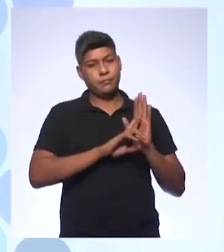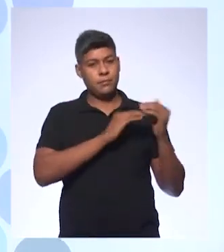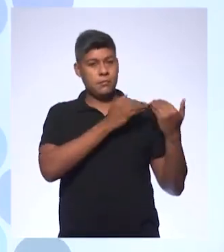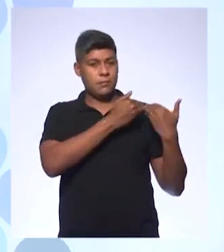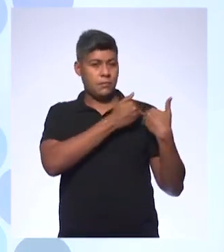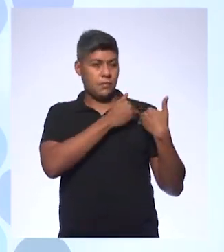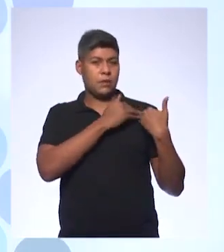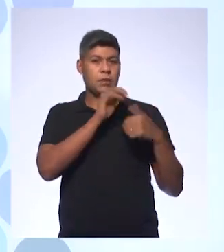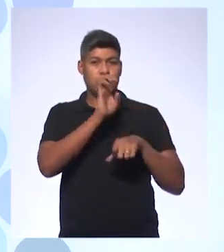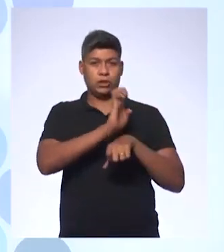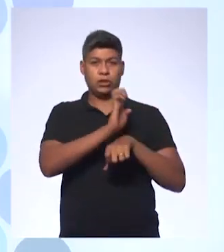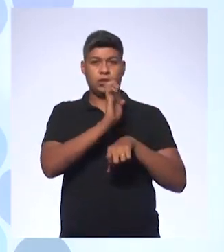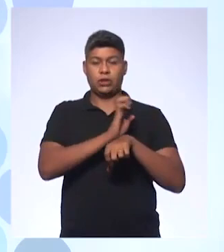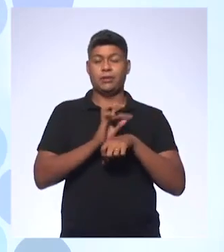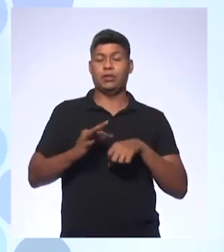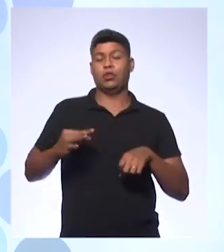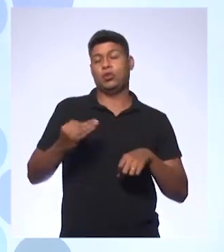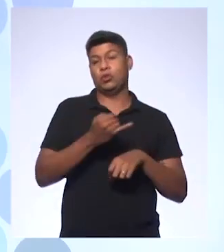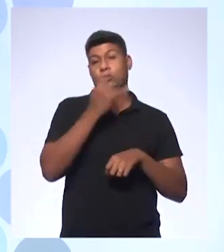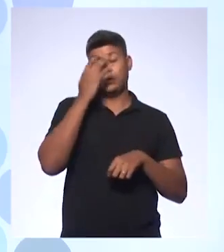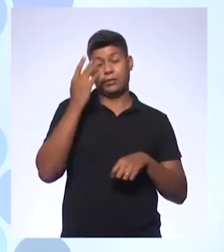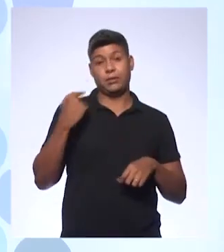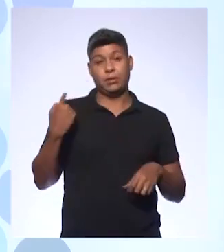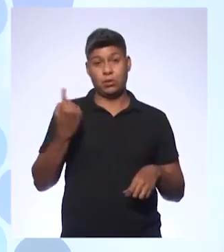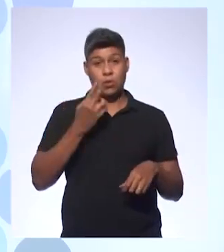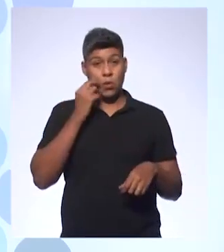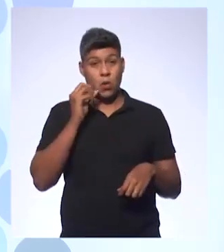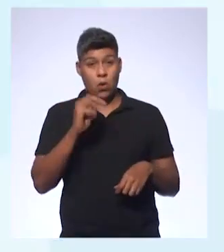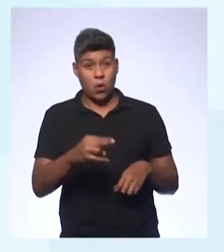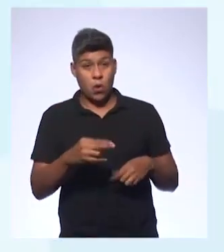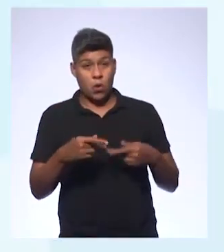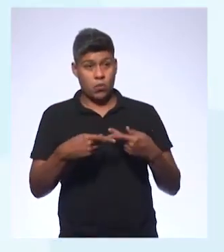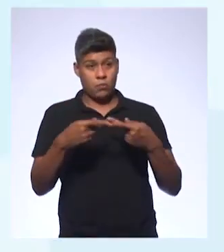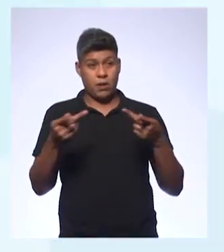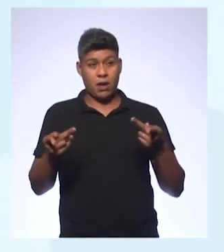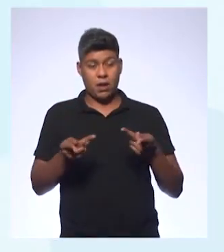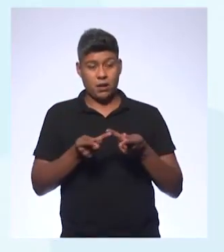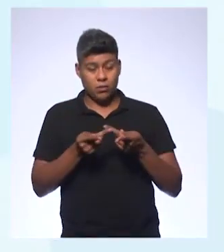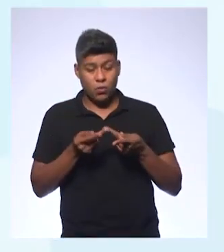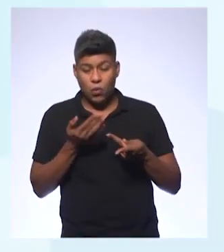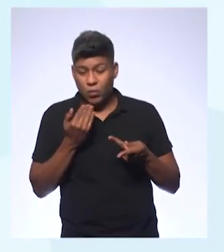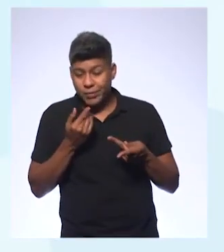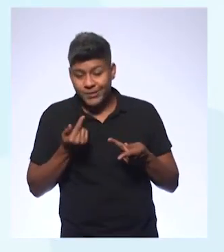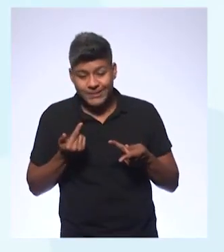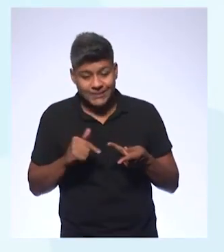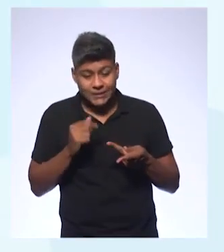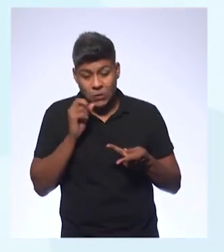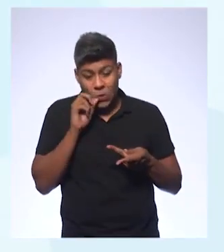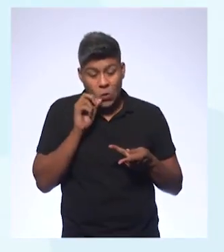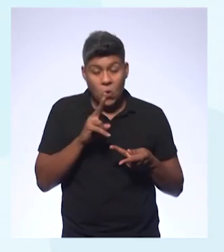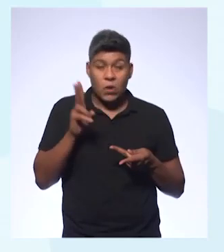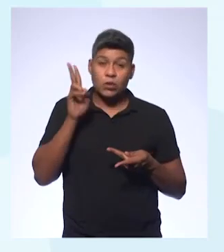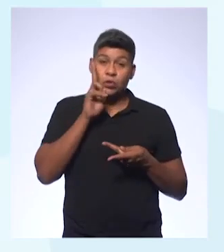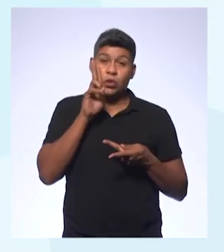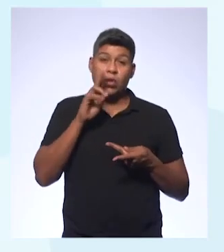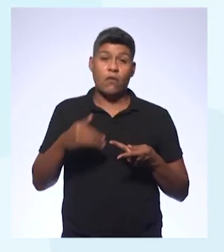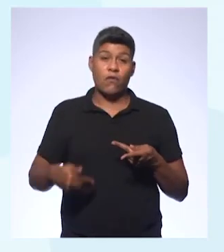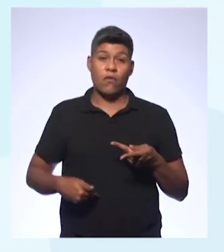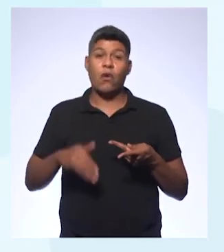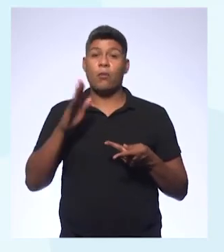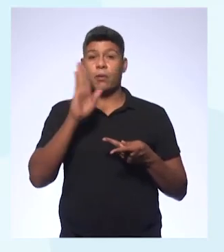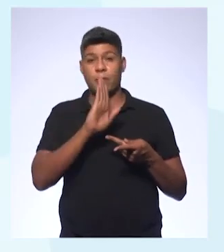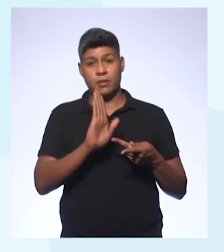Estado garantir para todo o indivíduo. Então, quando a gente olha um prato vazio, né, e quando nós olhamos para a história da fome no